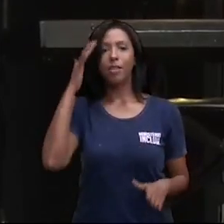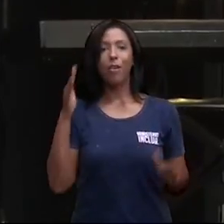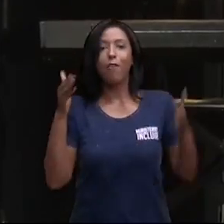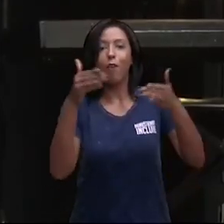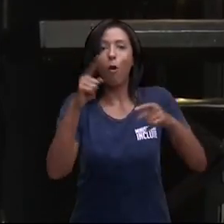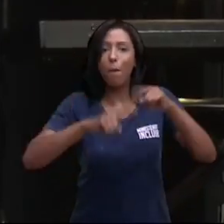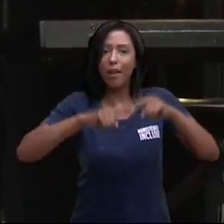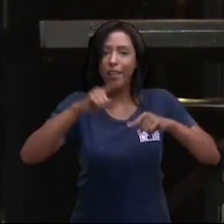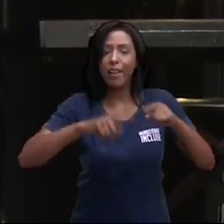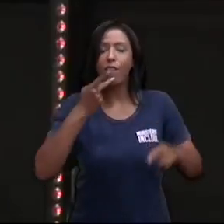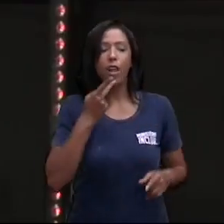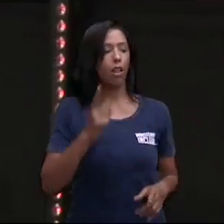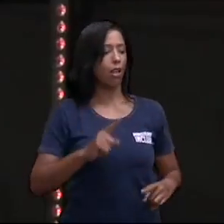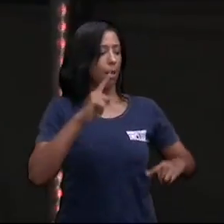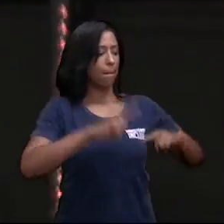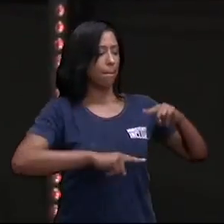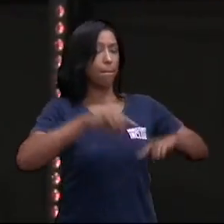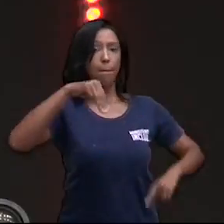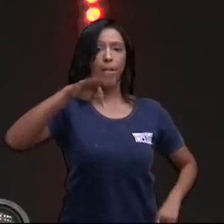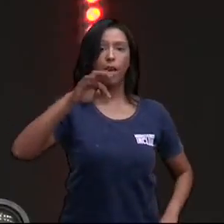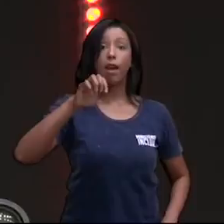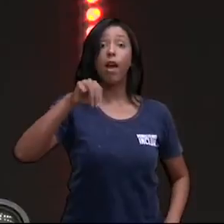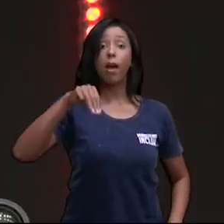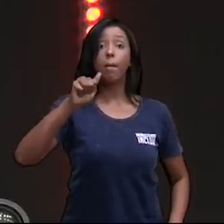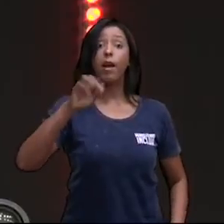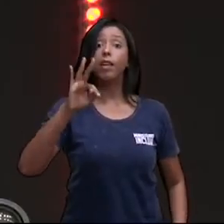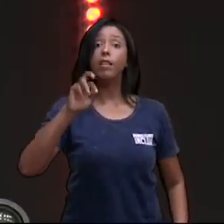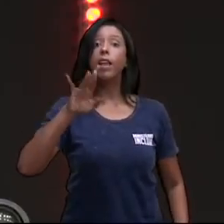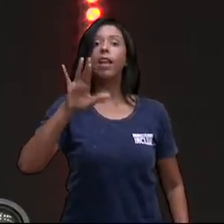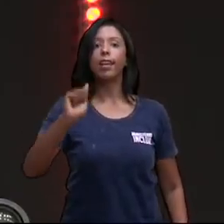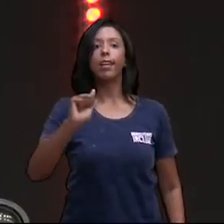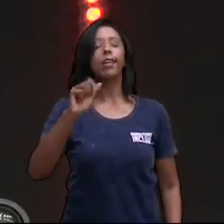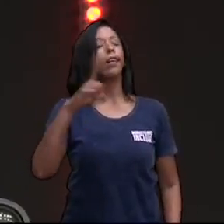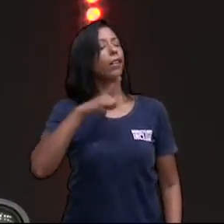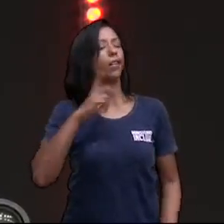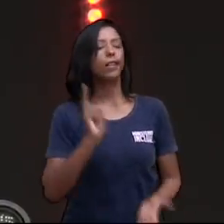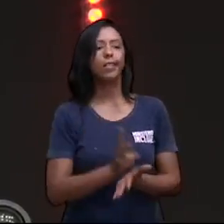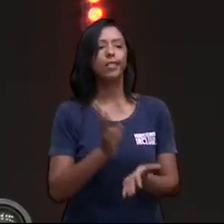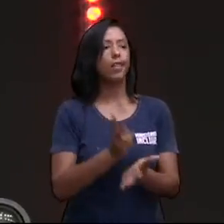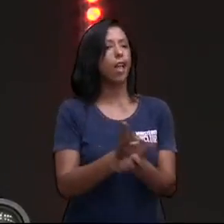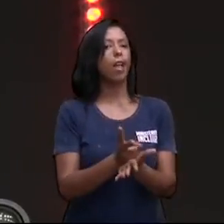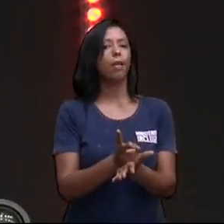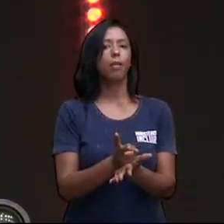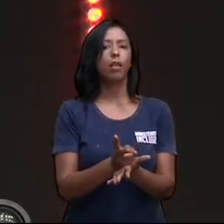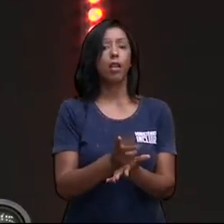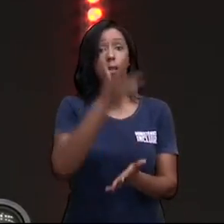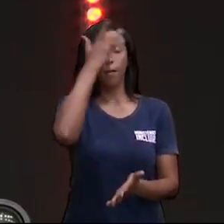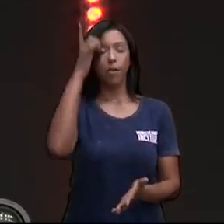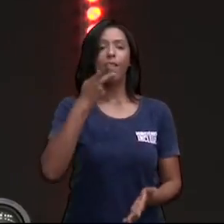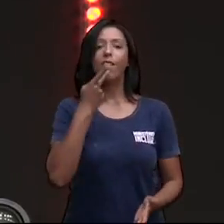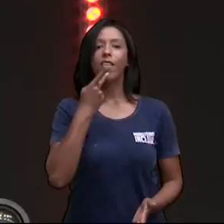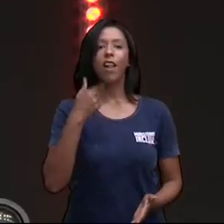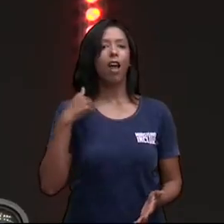dizer que a matéria ela sempre existiu ela quer eterna os evolucionistas ou